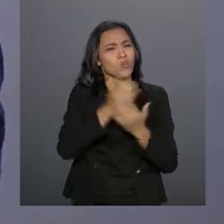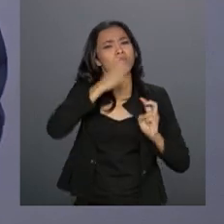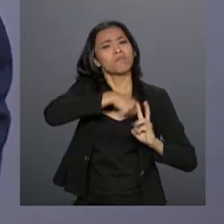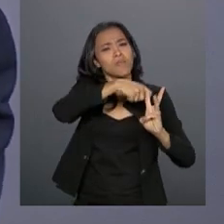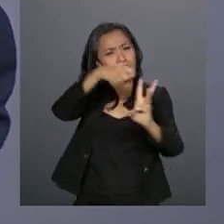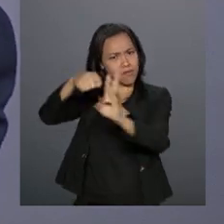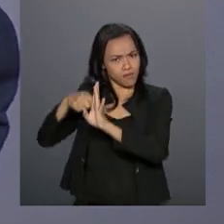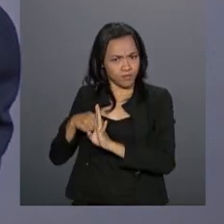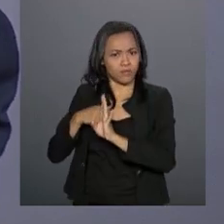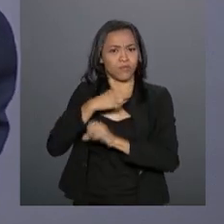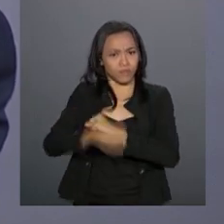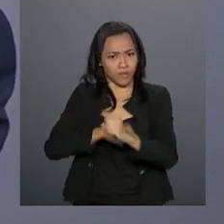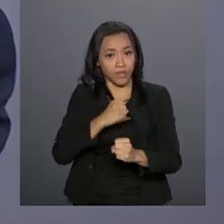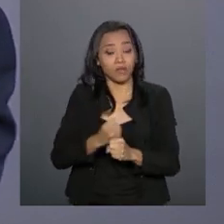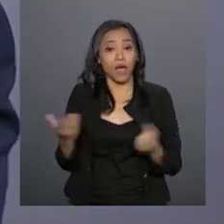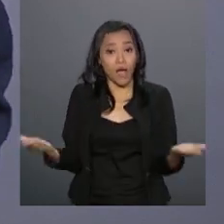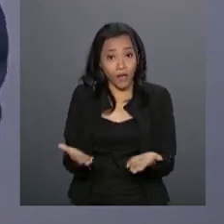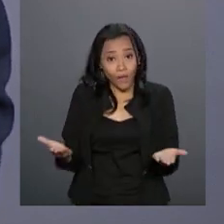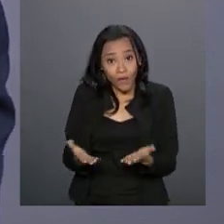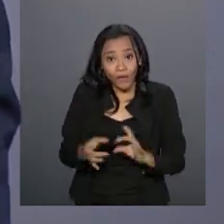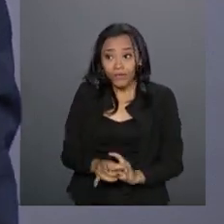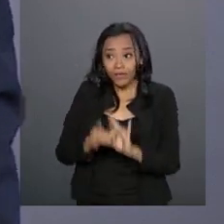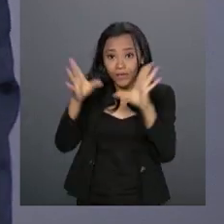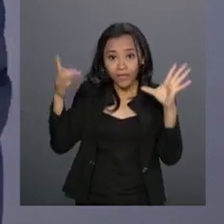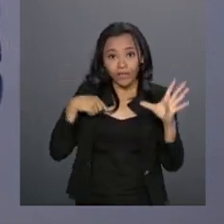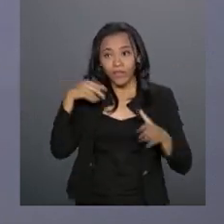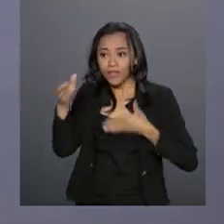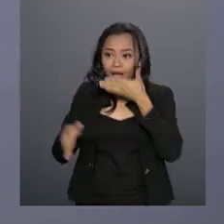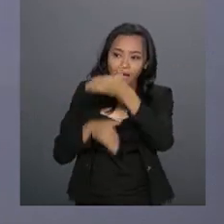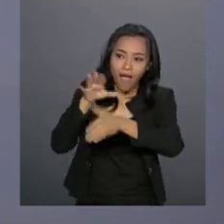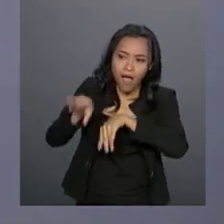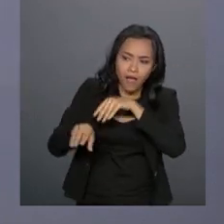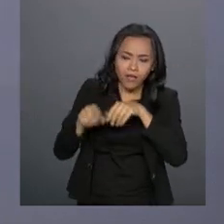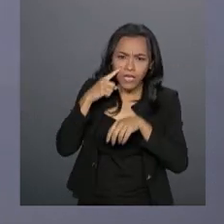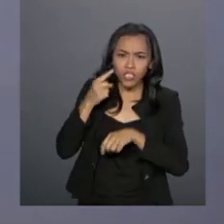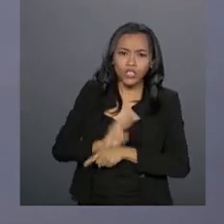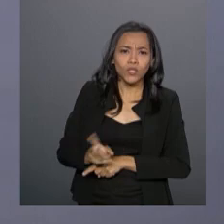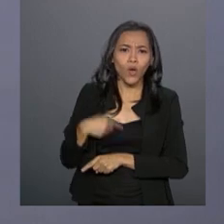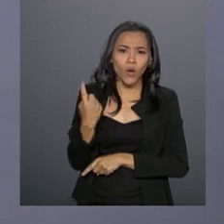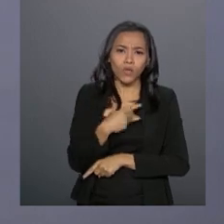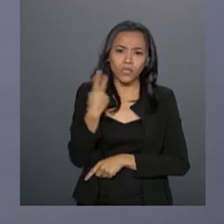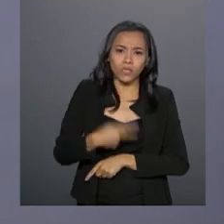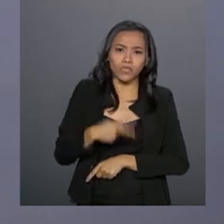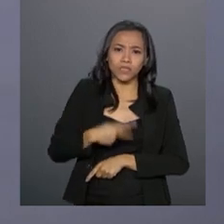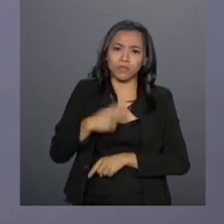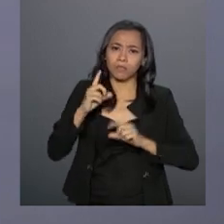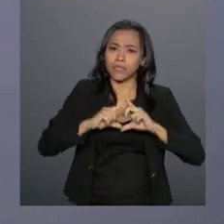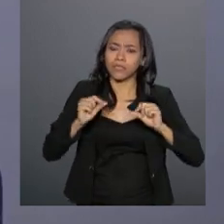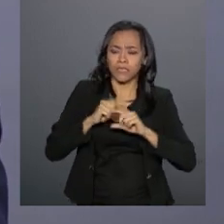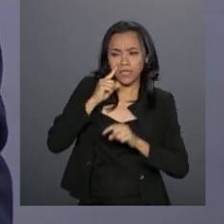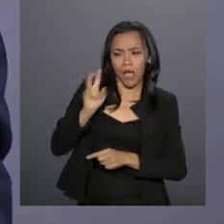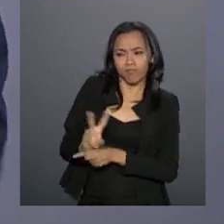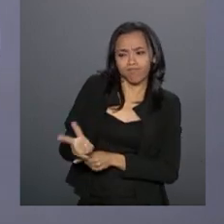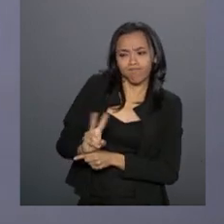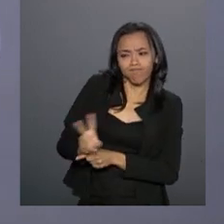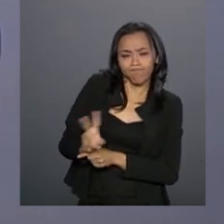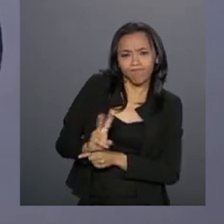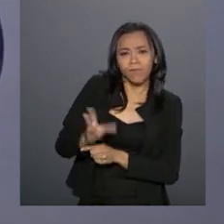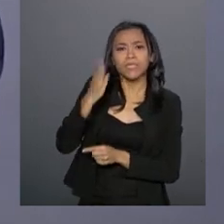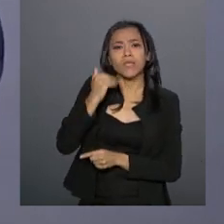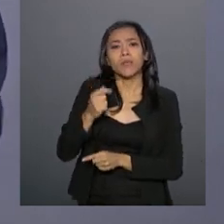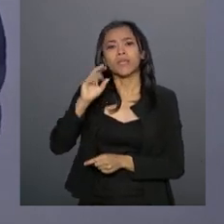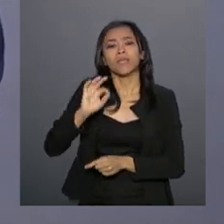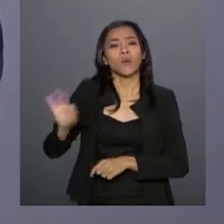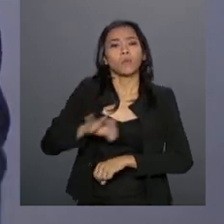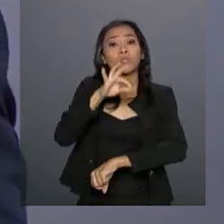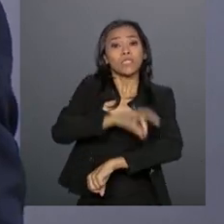deste serviço, nós teremos a capacidade de ir monitorando diariamente a presença do mosquito,